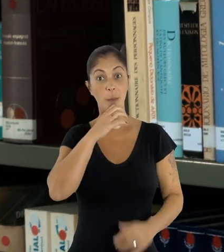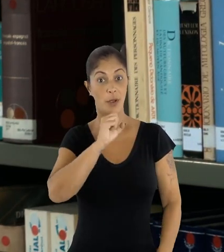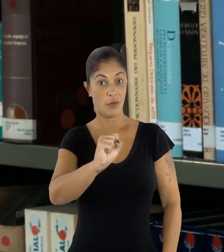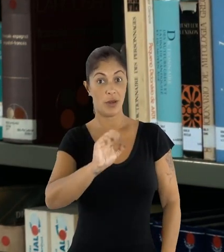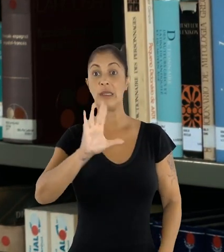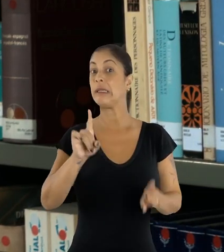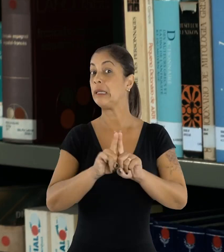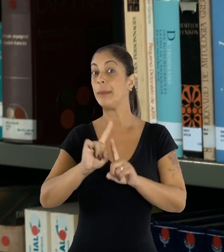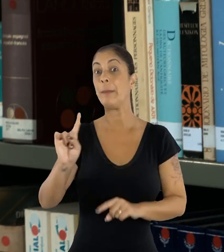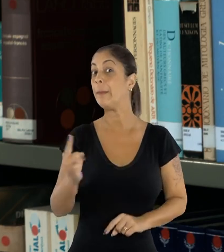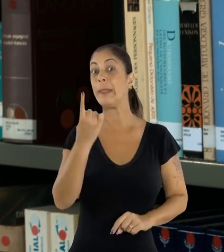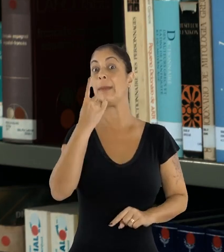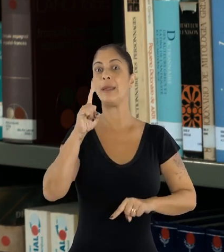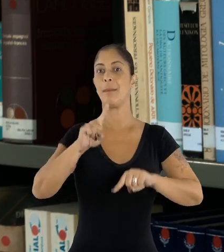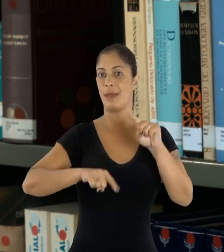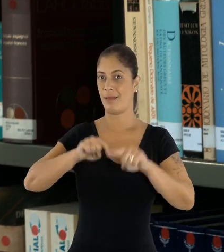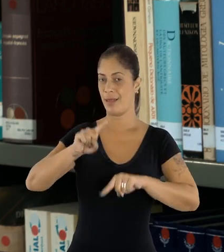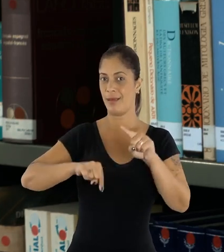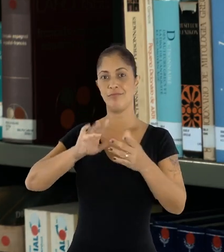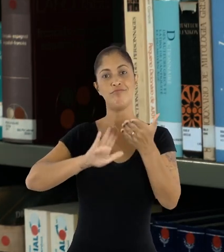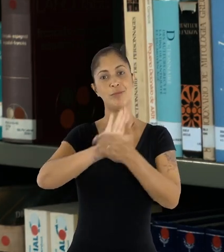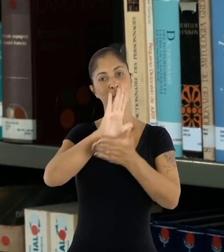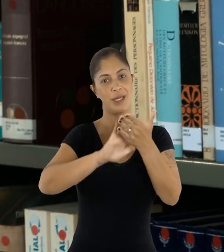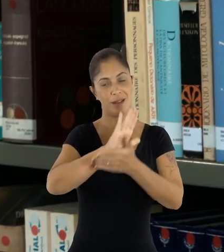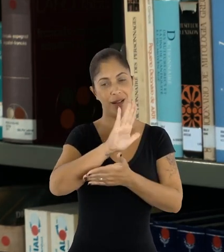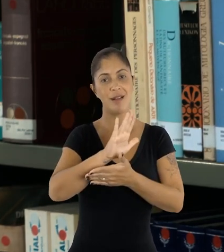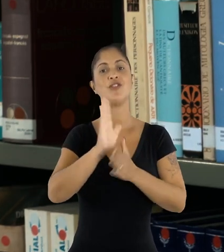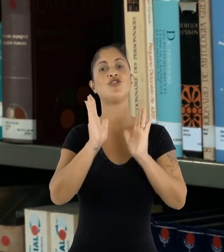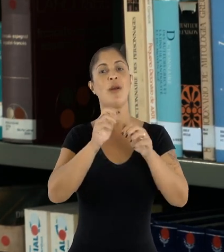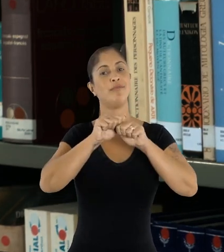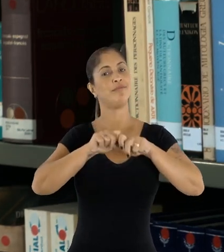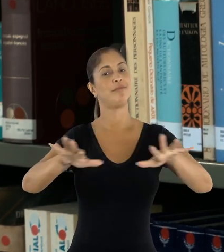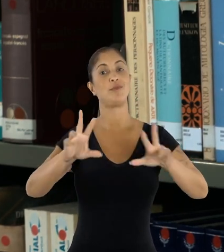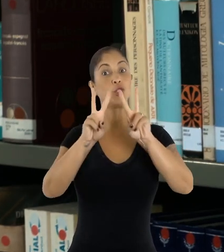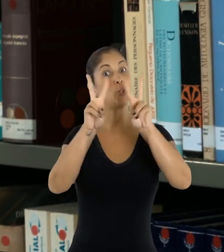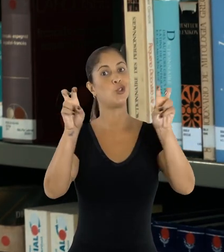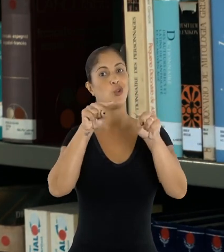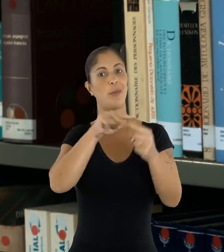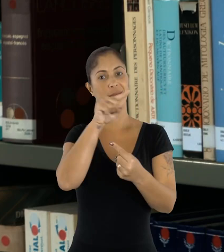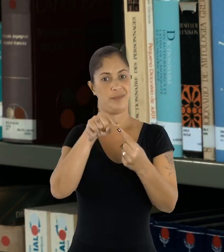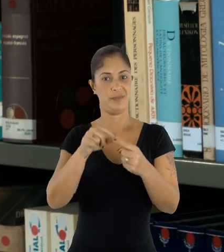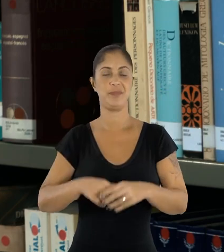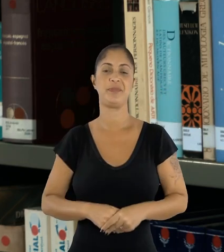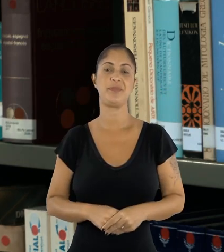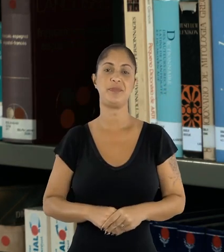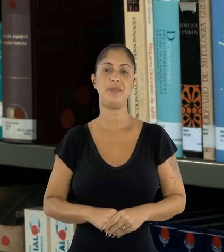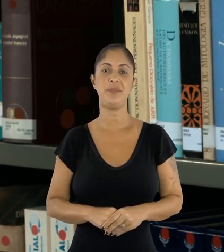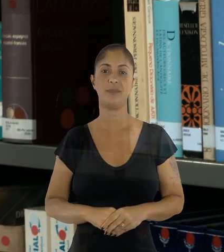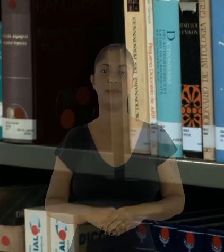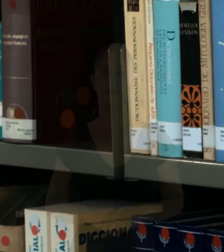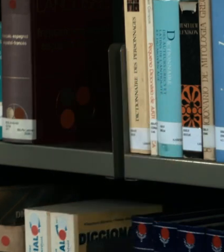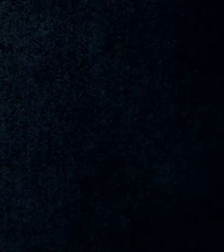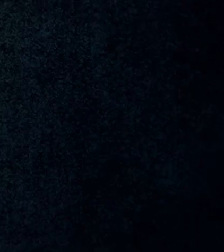de perto o método Paulo Freire e o primeiro material publicado a respeito